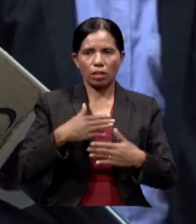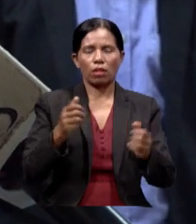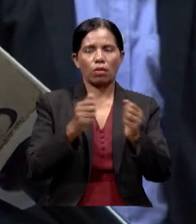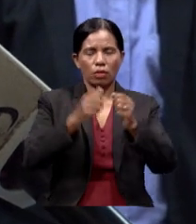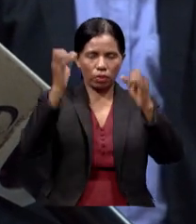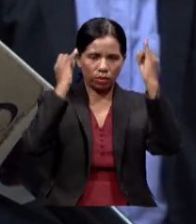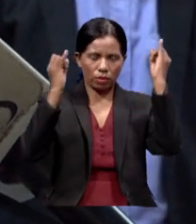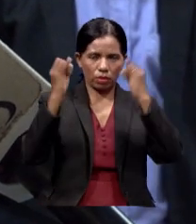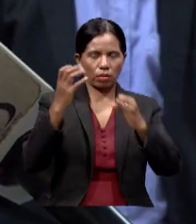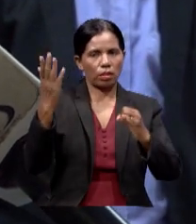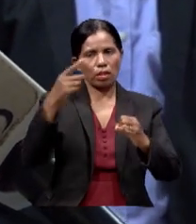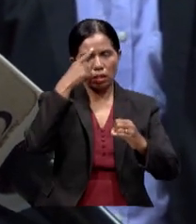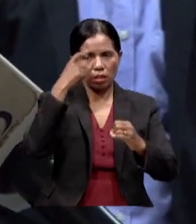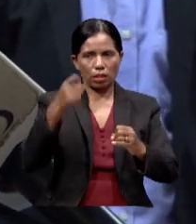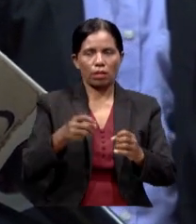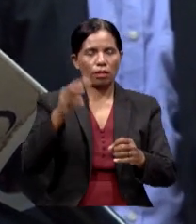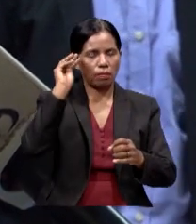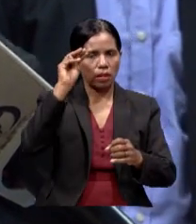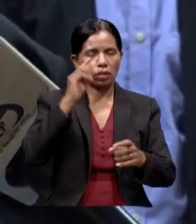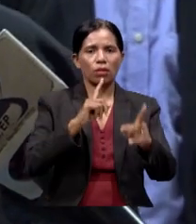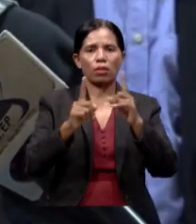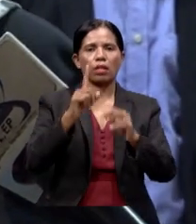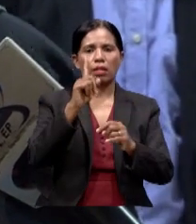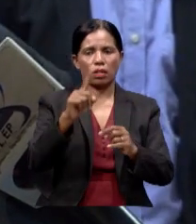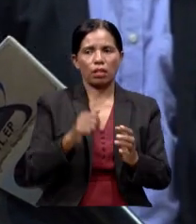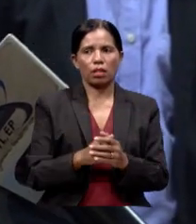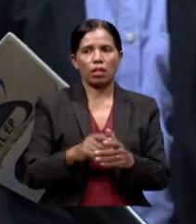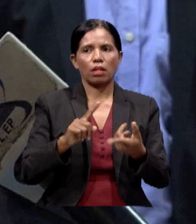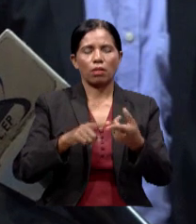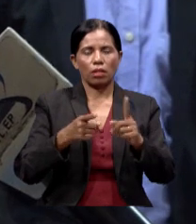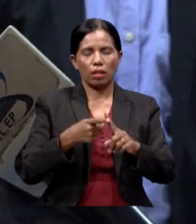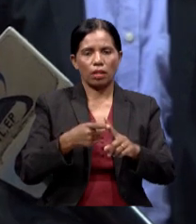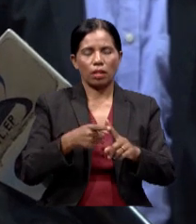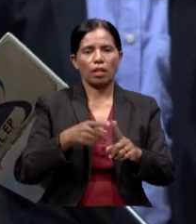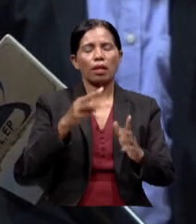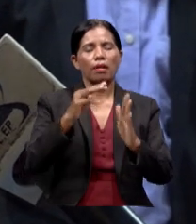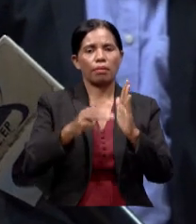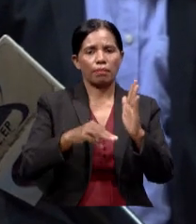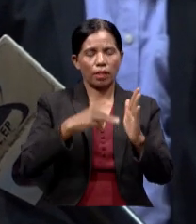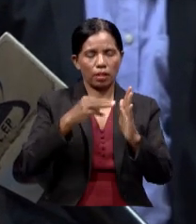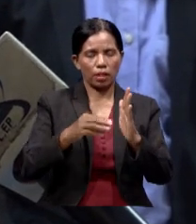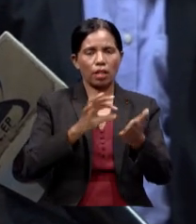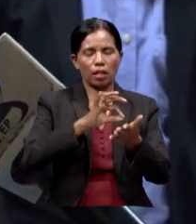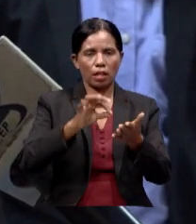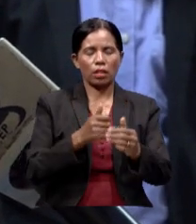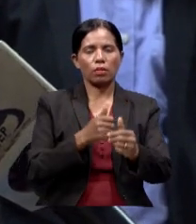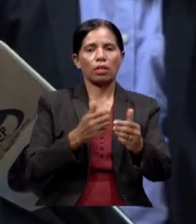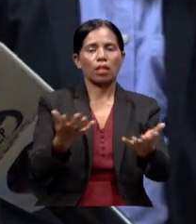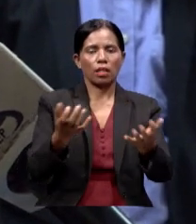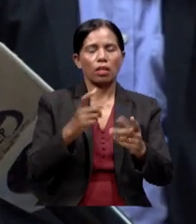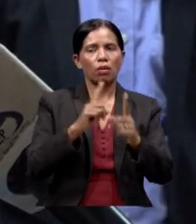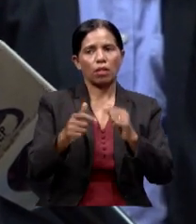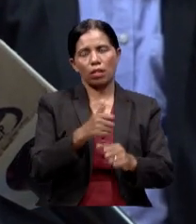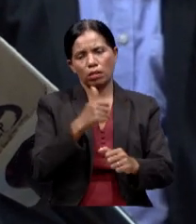informasi ida ne tamba ministro kuliah ida colega media nebe intende sala hacker tirnya hacker kolia selu